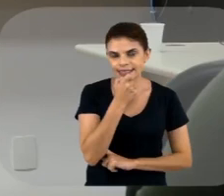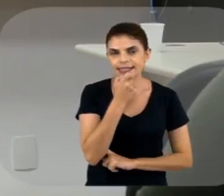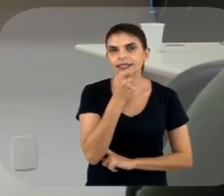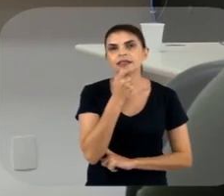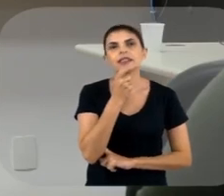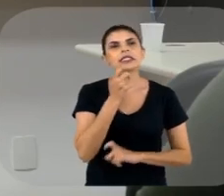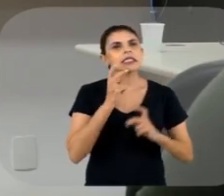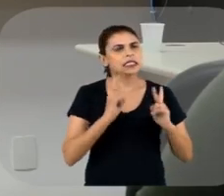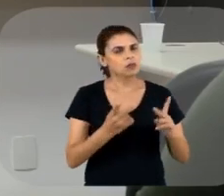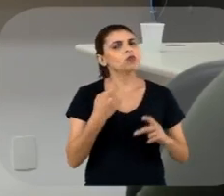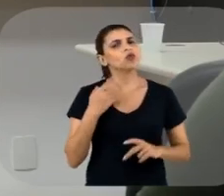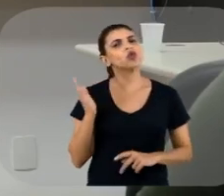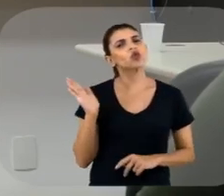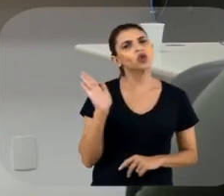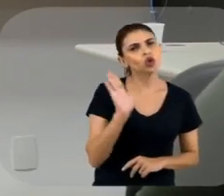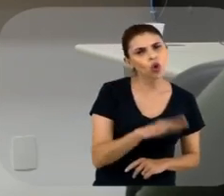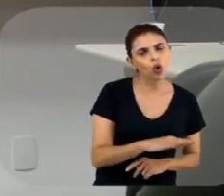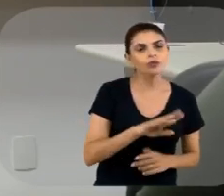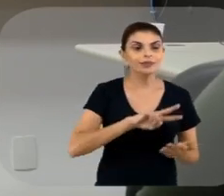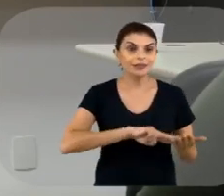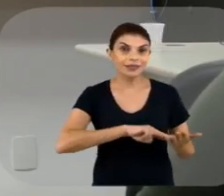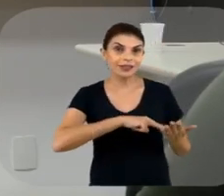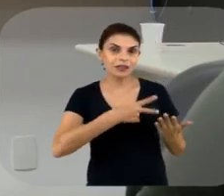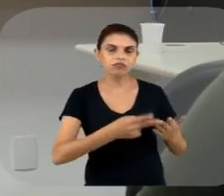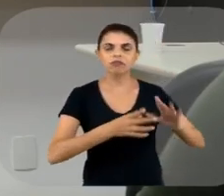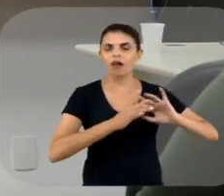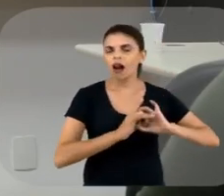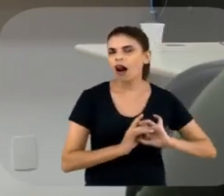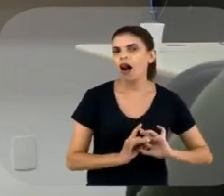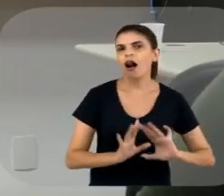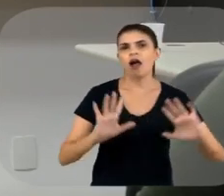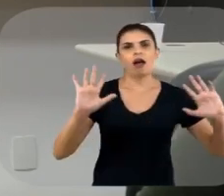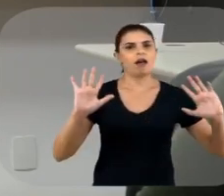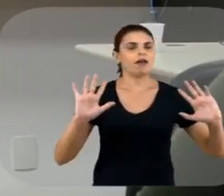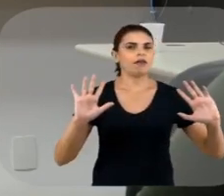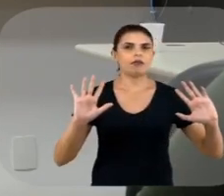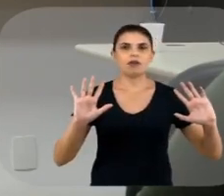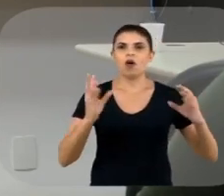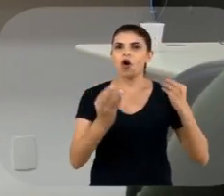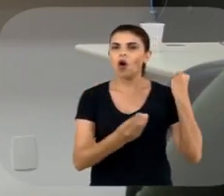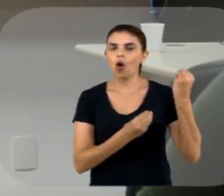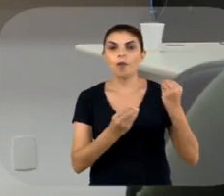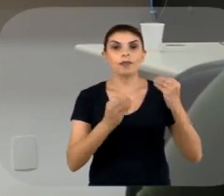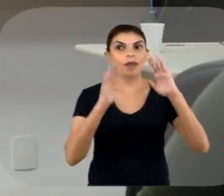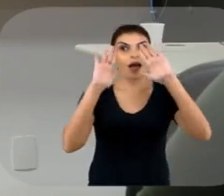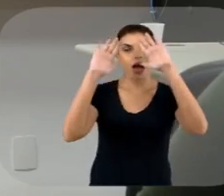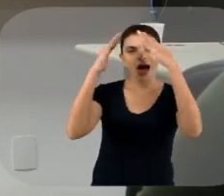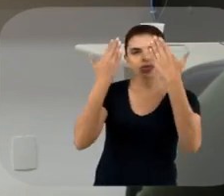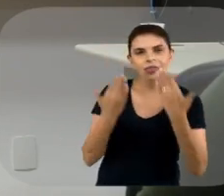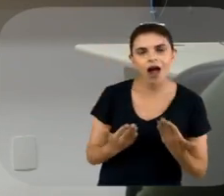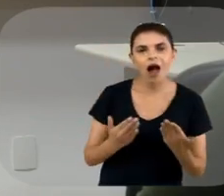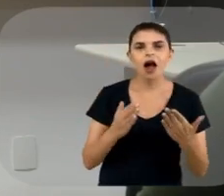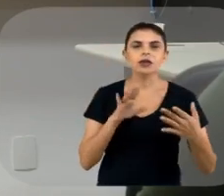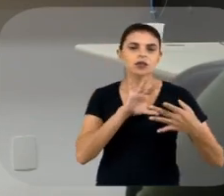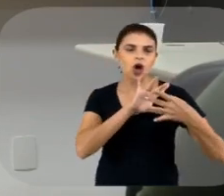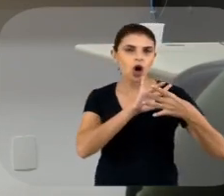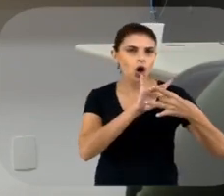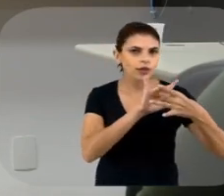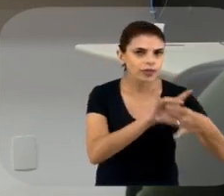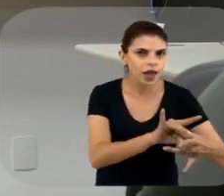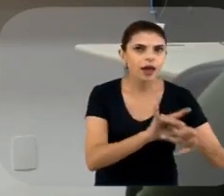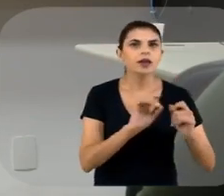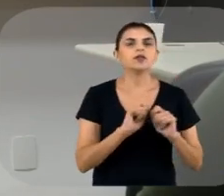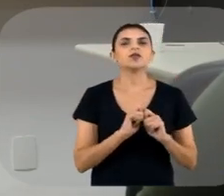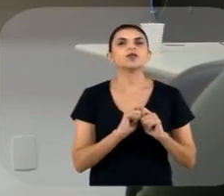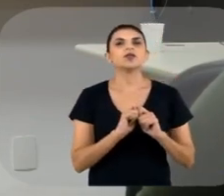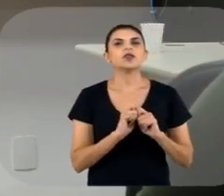mas que a gente trouxe ali, né, traduzindo livremente, que é a questão da análise do contexto, aí você